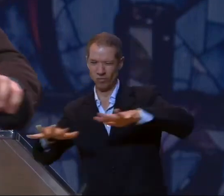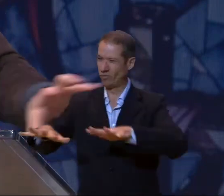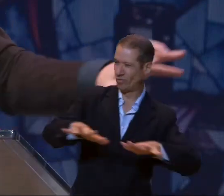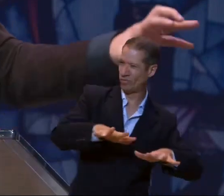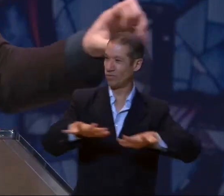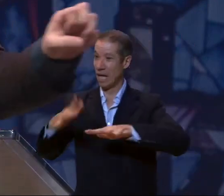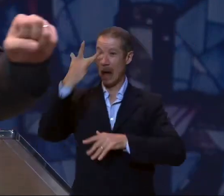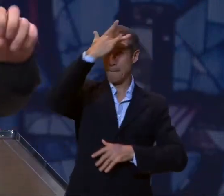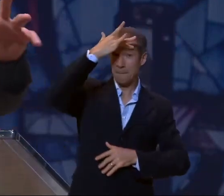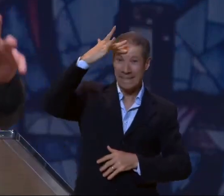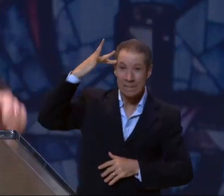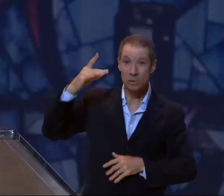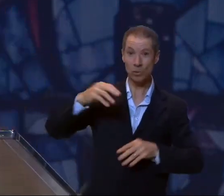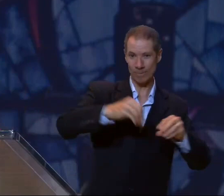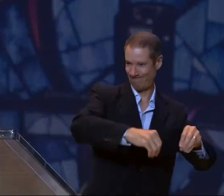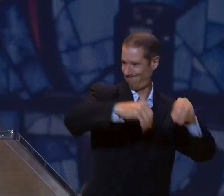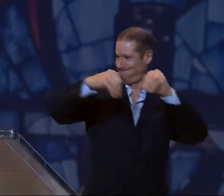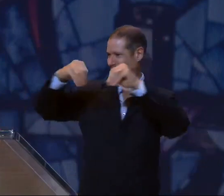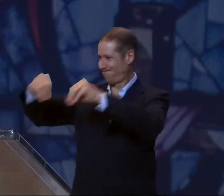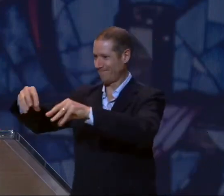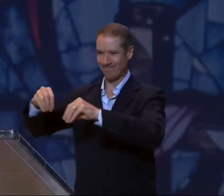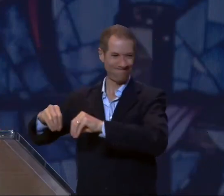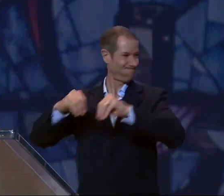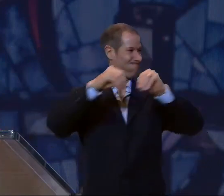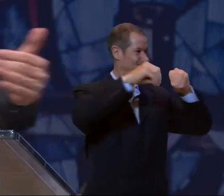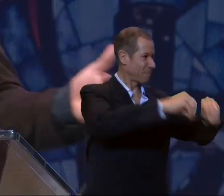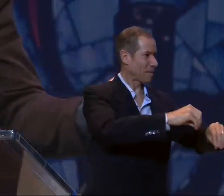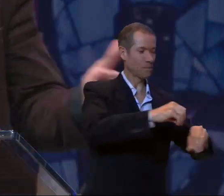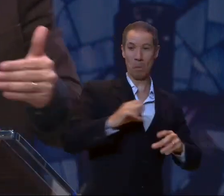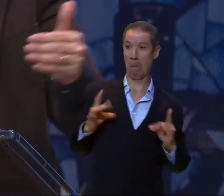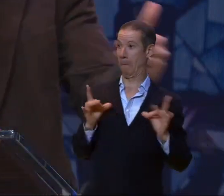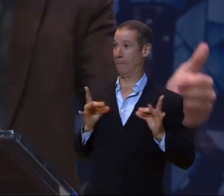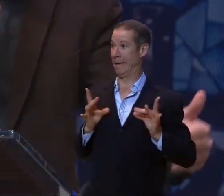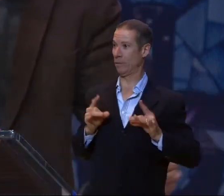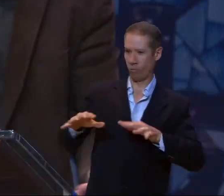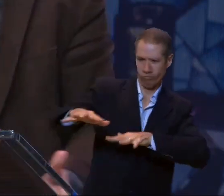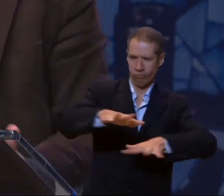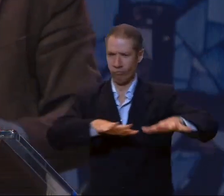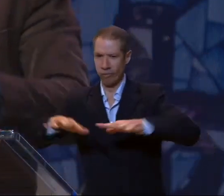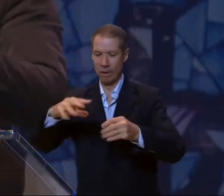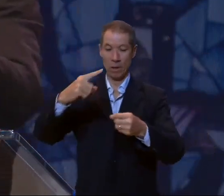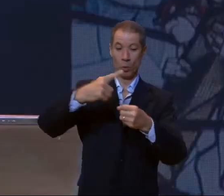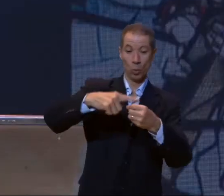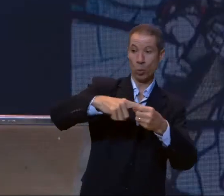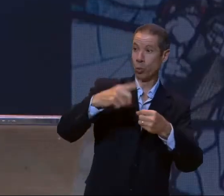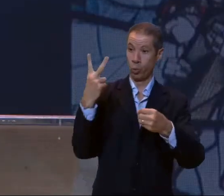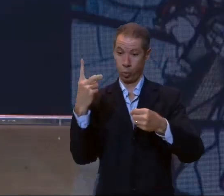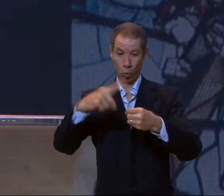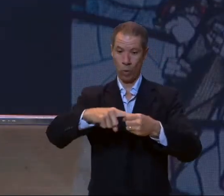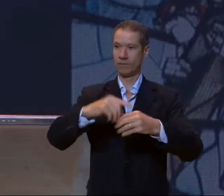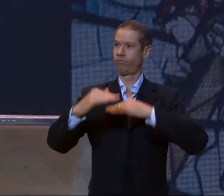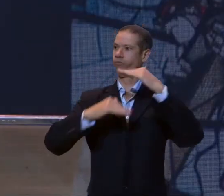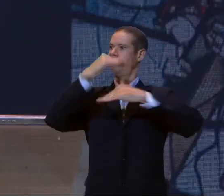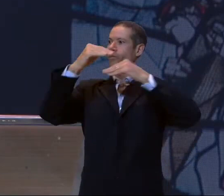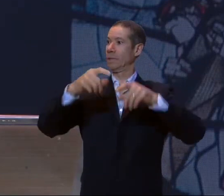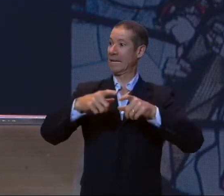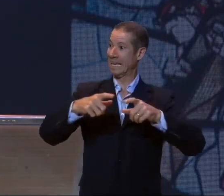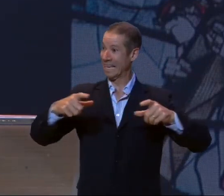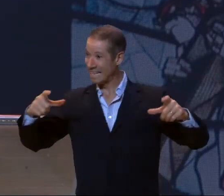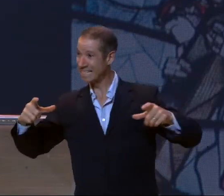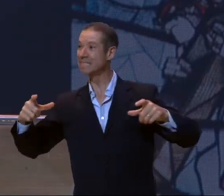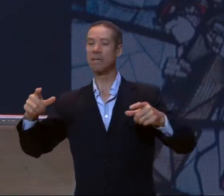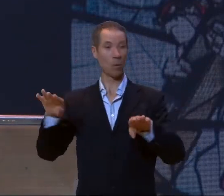e as pessoas começaram a migrar daquela região. Se não bastasse, haviam duas outras cidades que cresceram, se desenvolveram bastante: